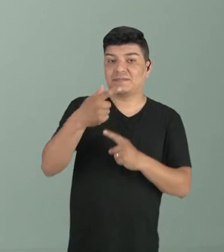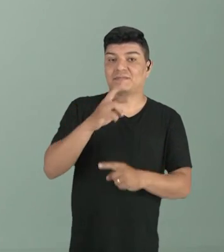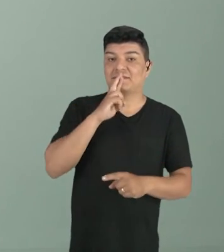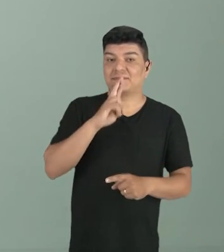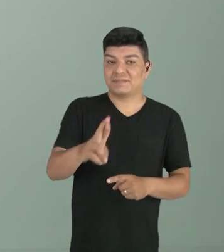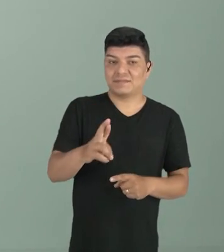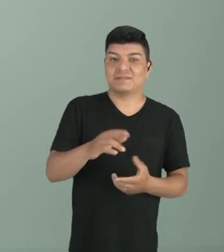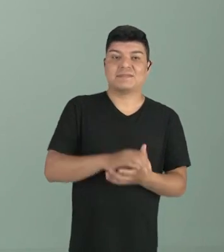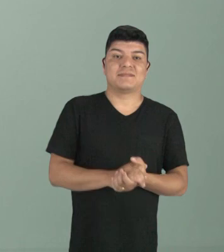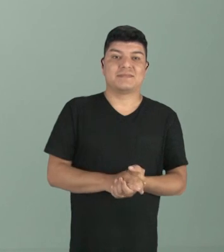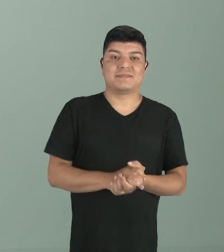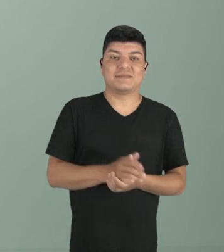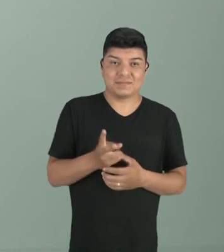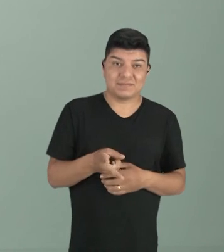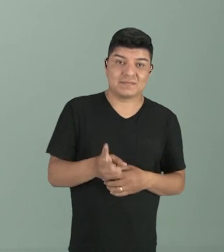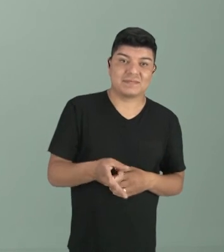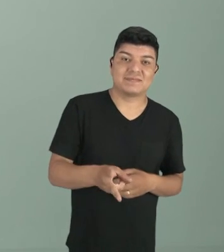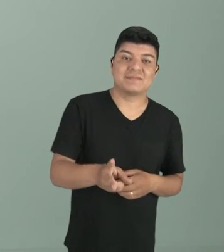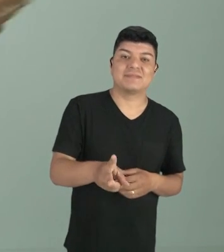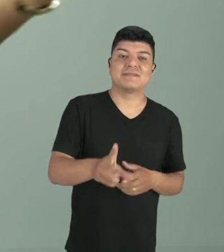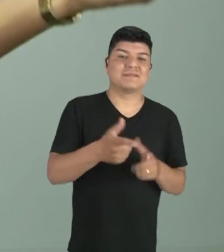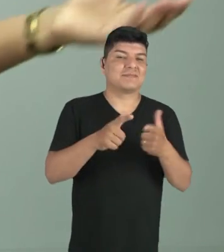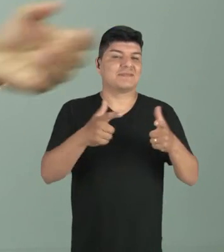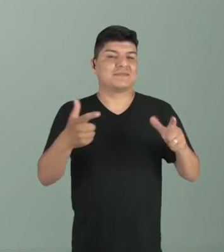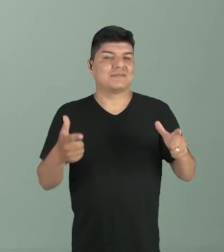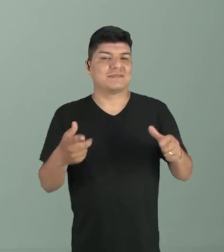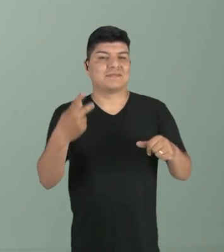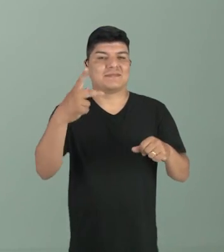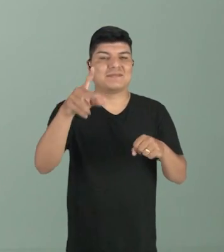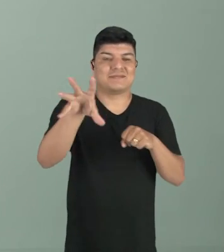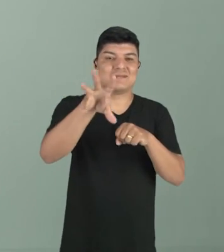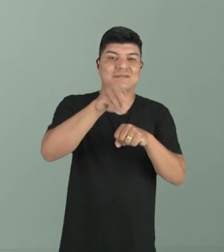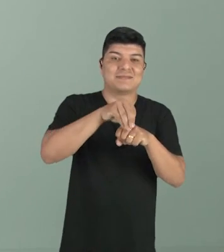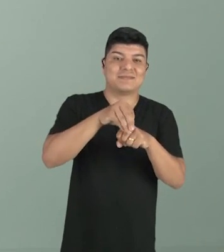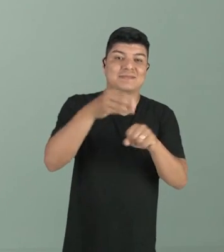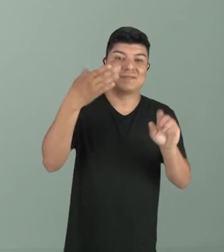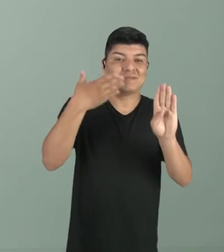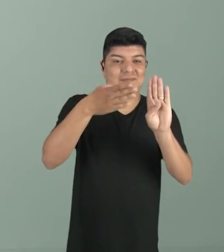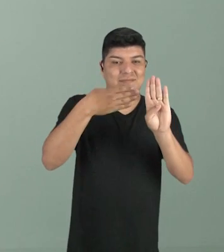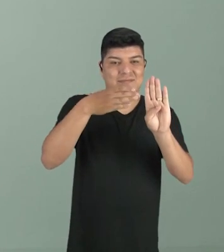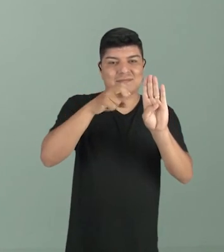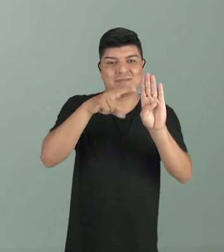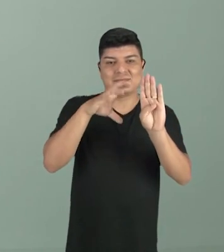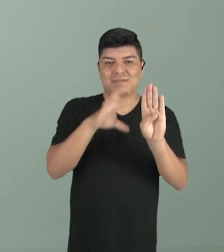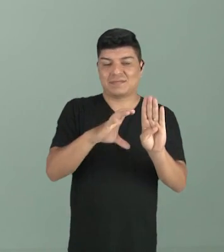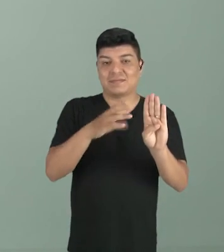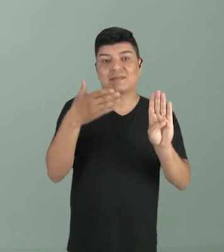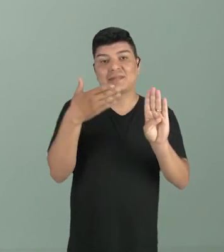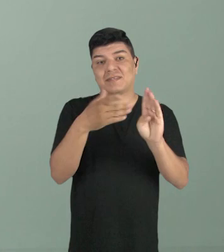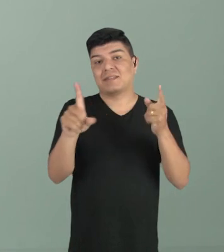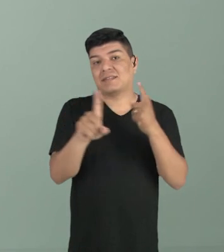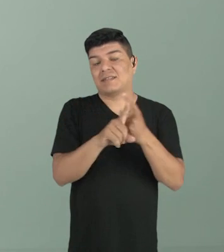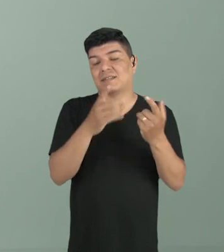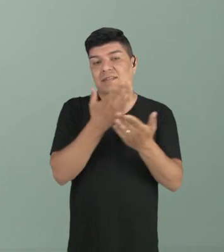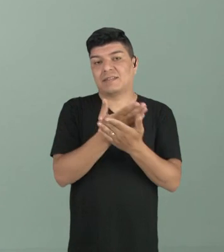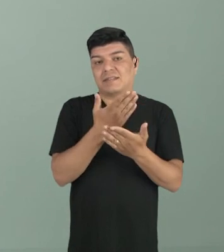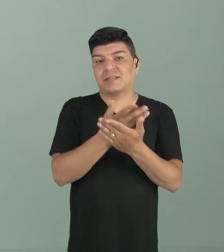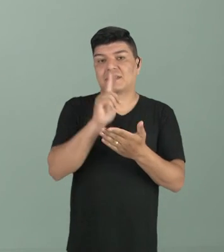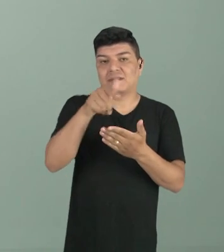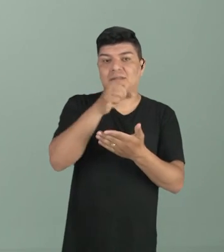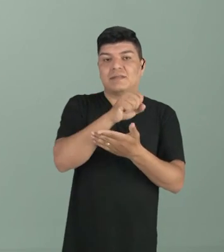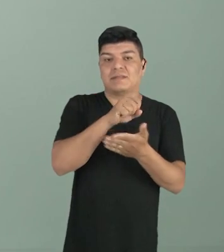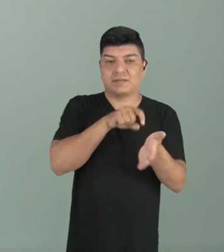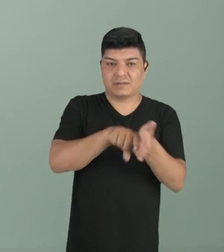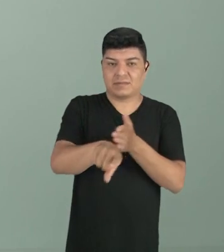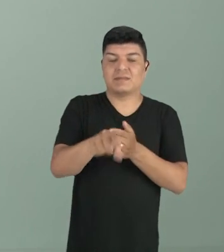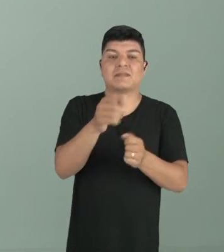respostas aí, quer continuar ampliando seus conhecimentos, entra aí na plataforma Eduque, você vai encontrar a aula de hoje e mais